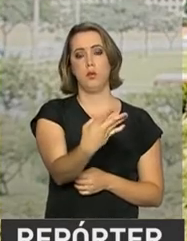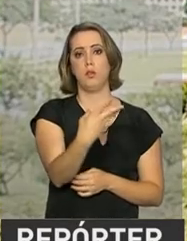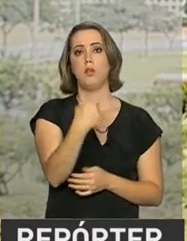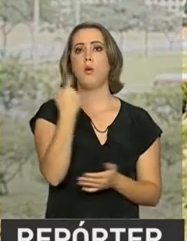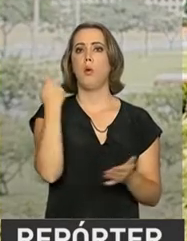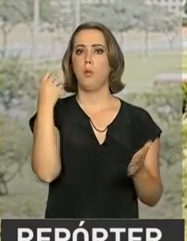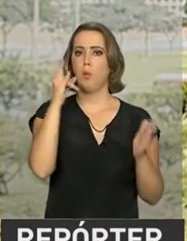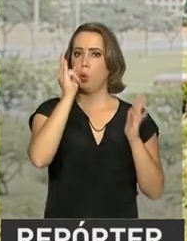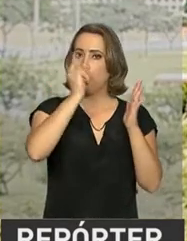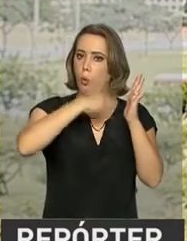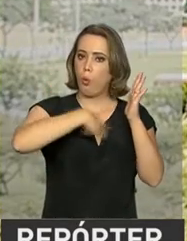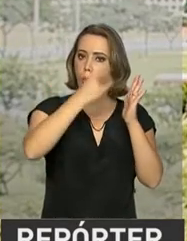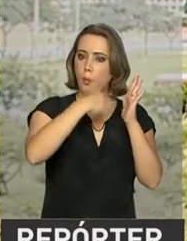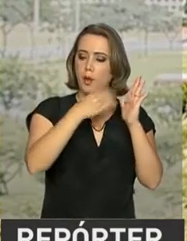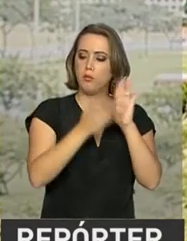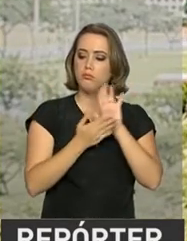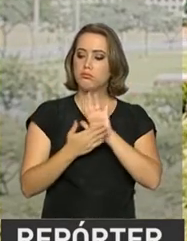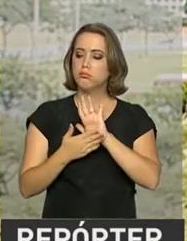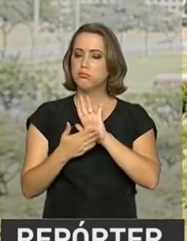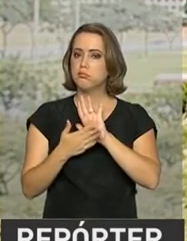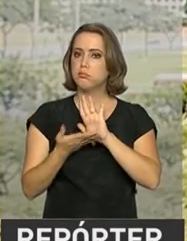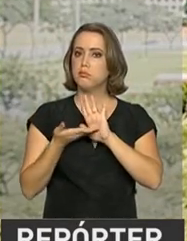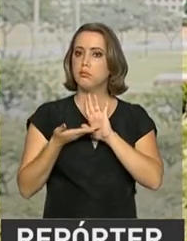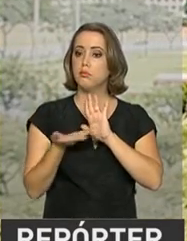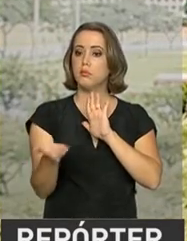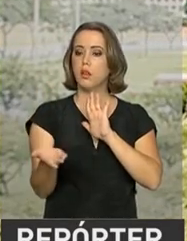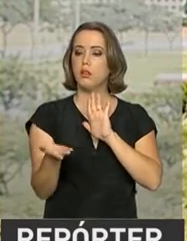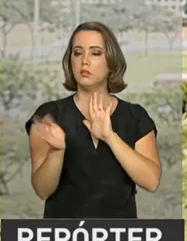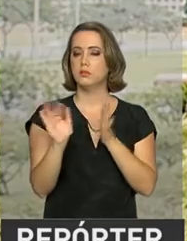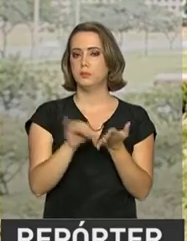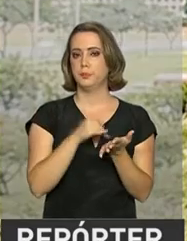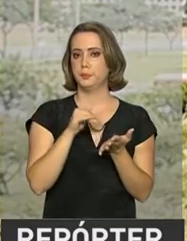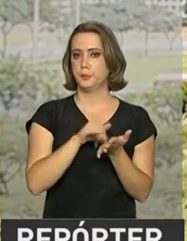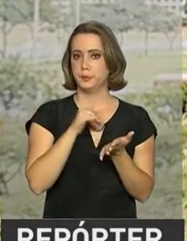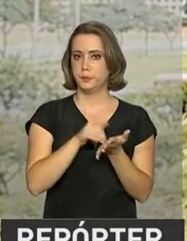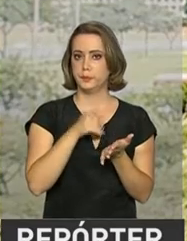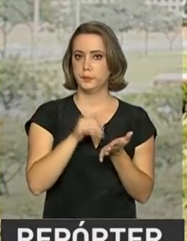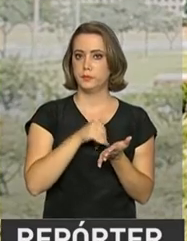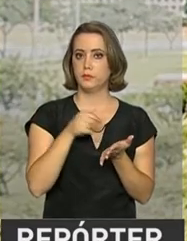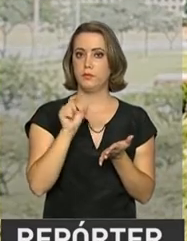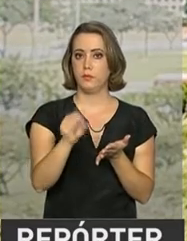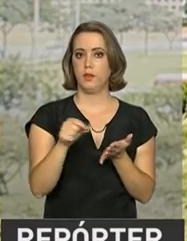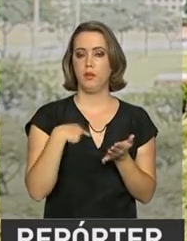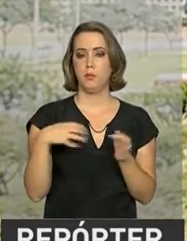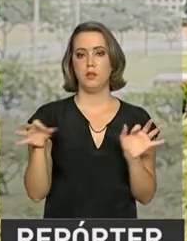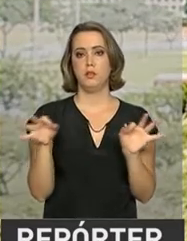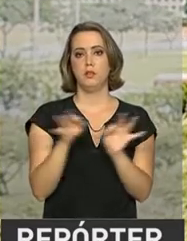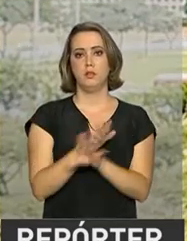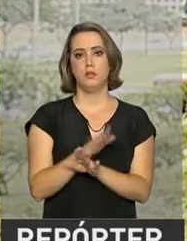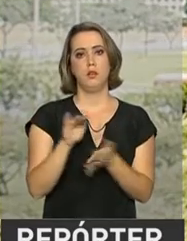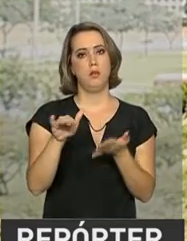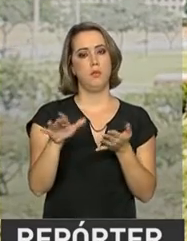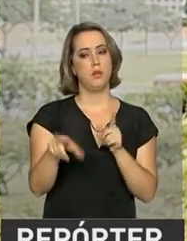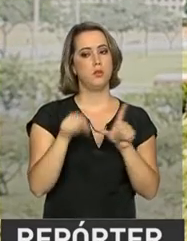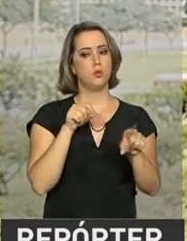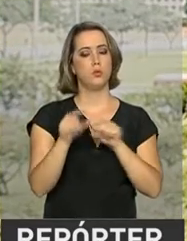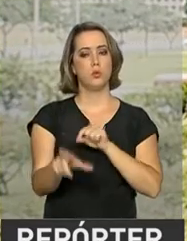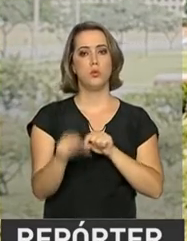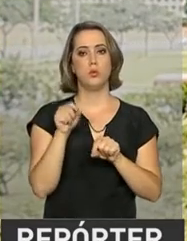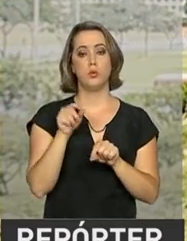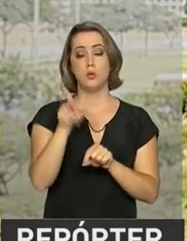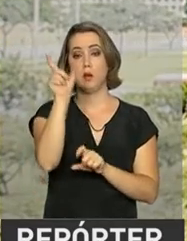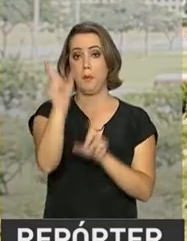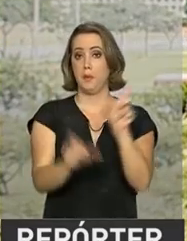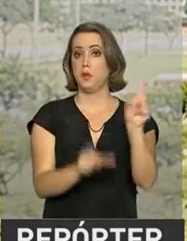confirmarem as informações prestadas durante a inscrição para concluir o processo de seleção o candidato